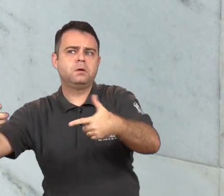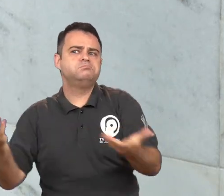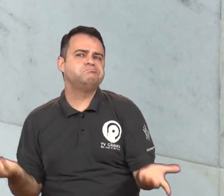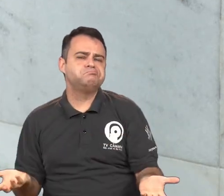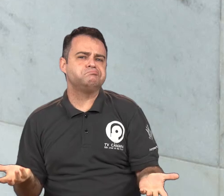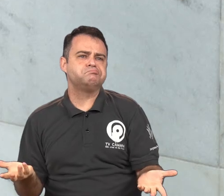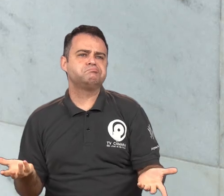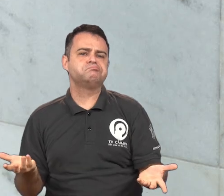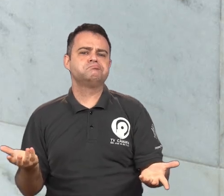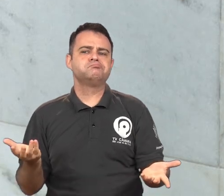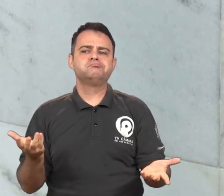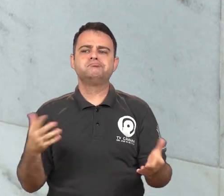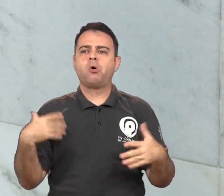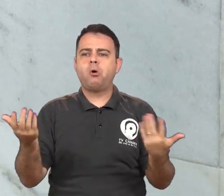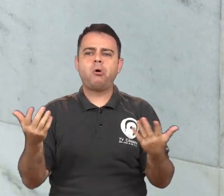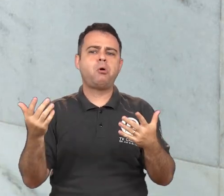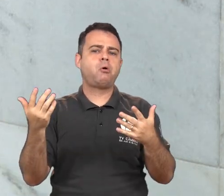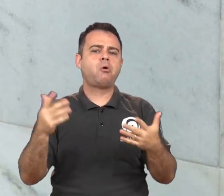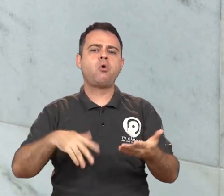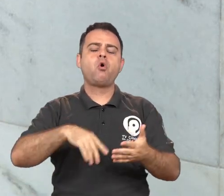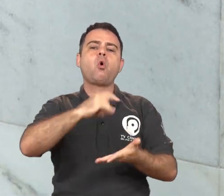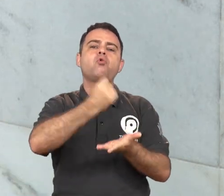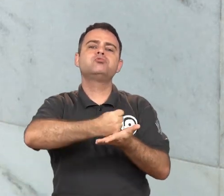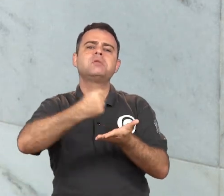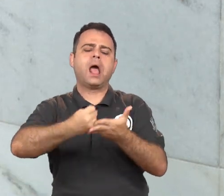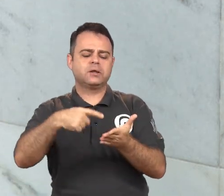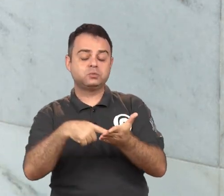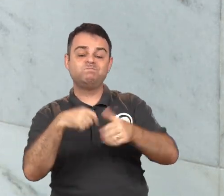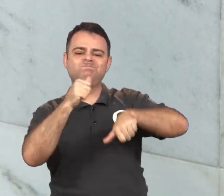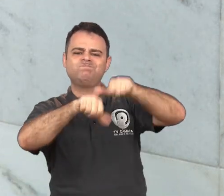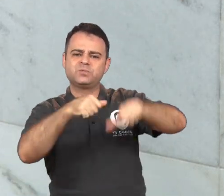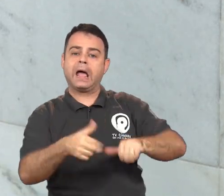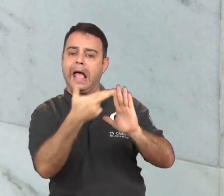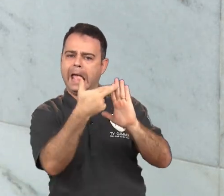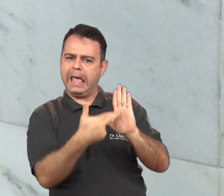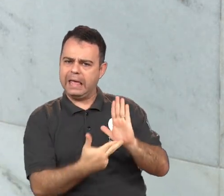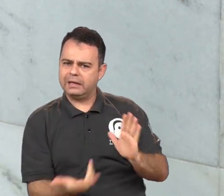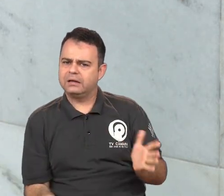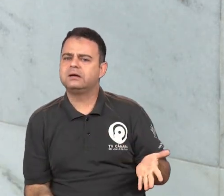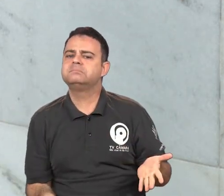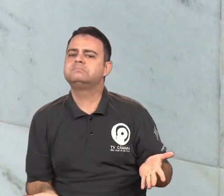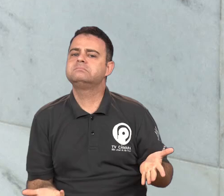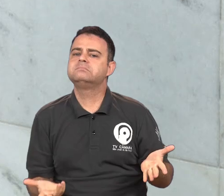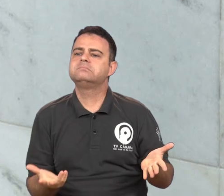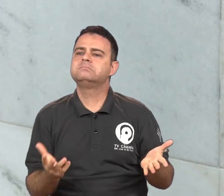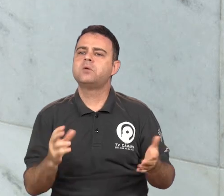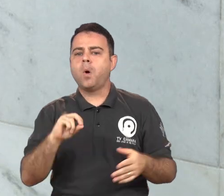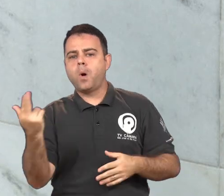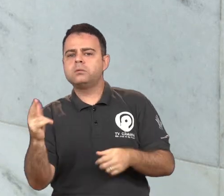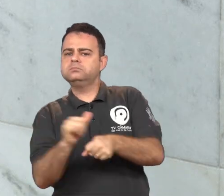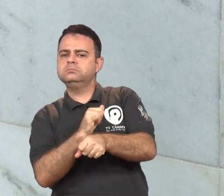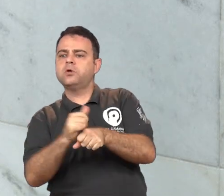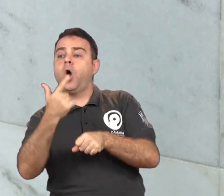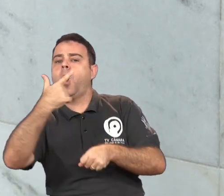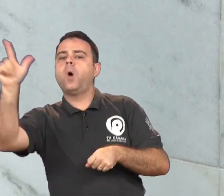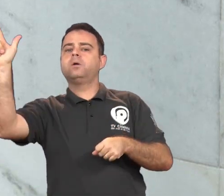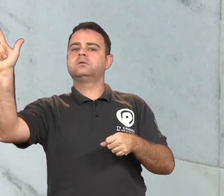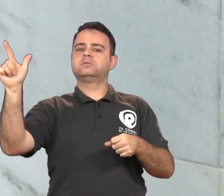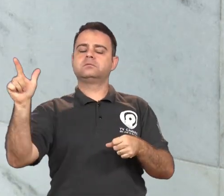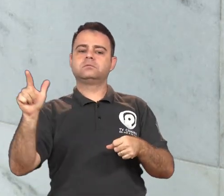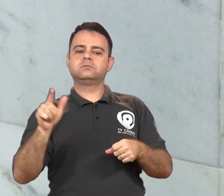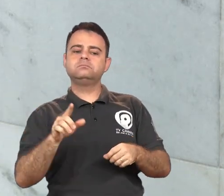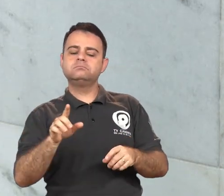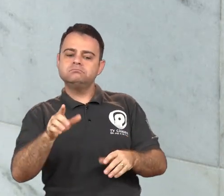buscar, não sei se são outros modelos de contrato, né? Mas que outras vias são essas para garantir os